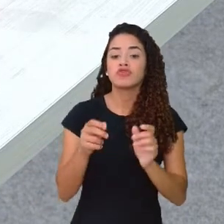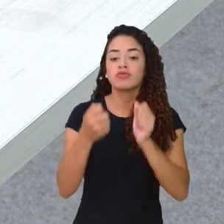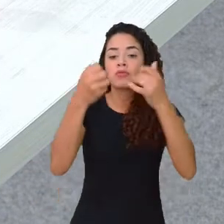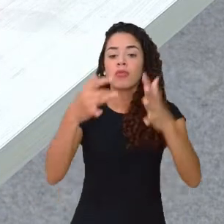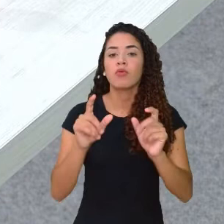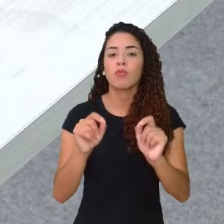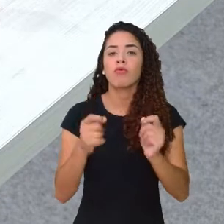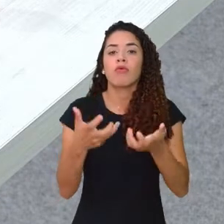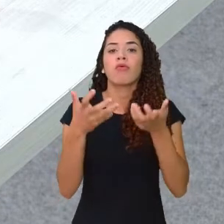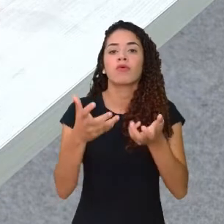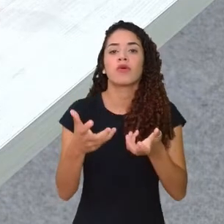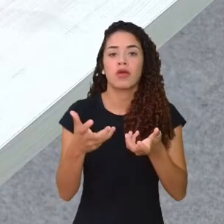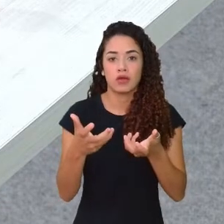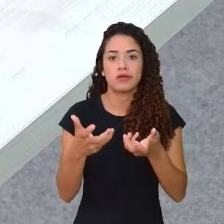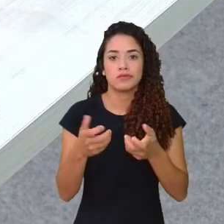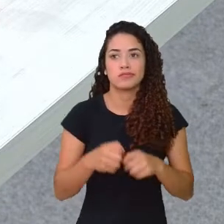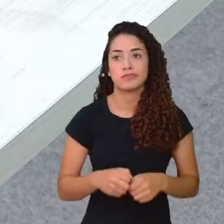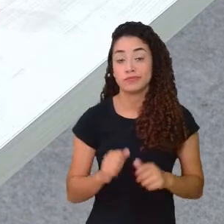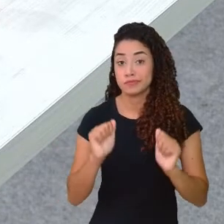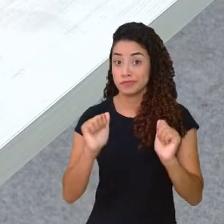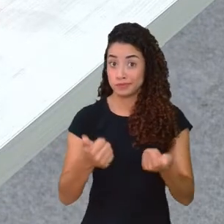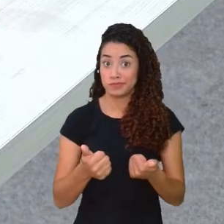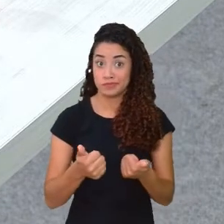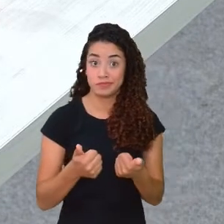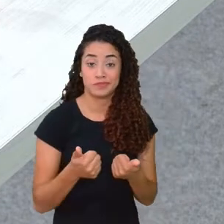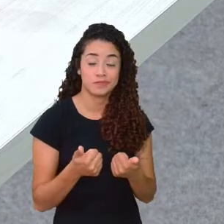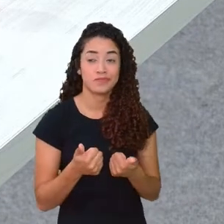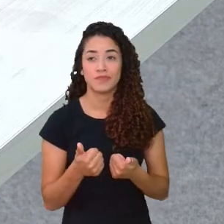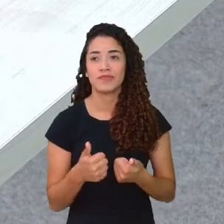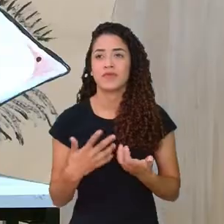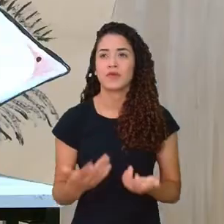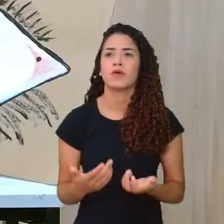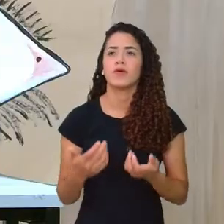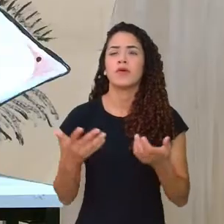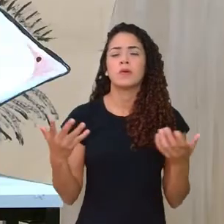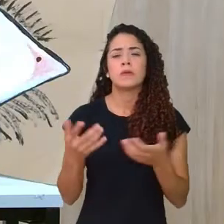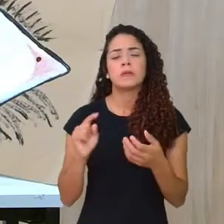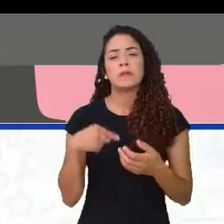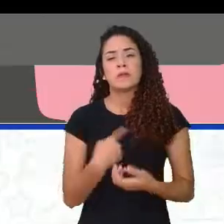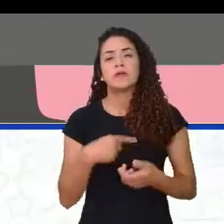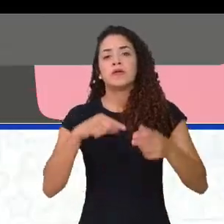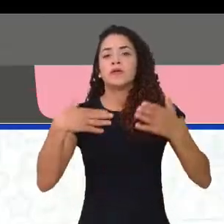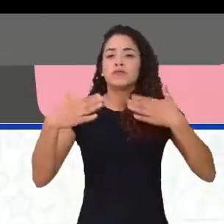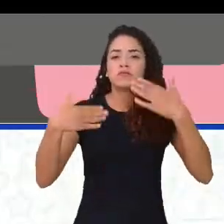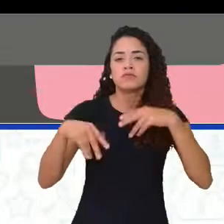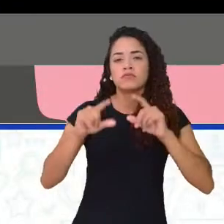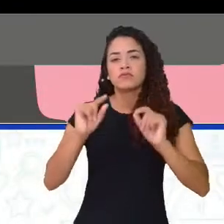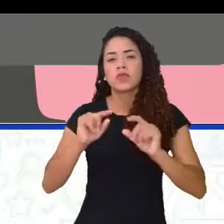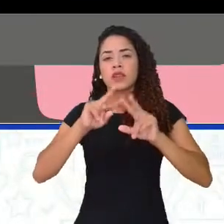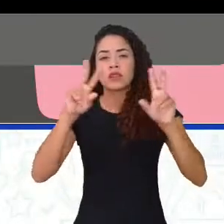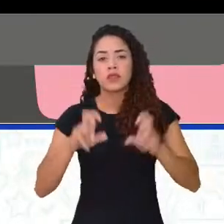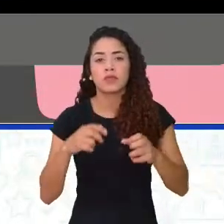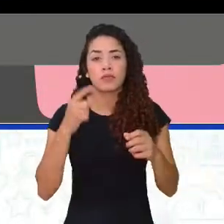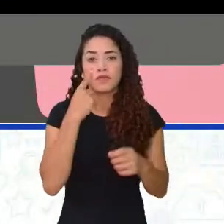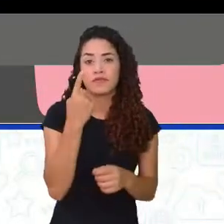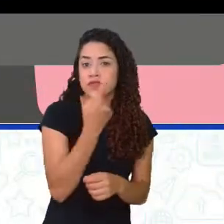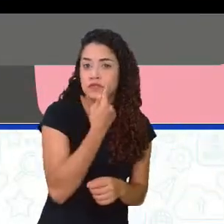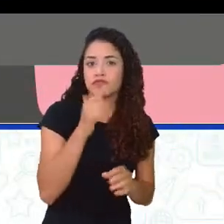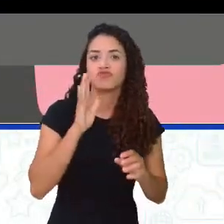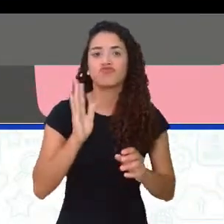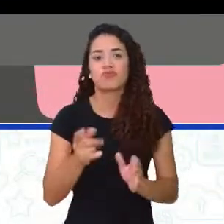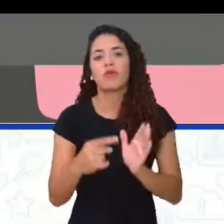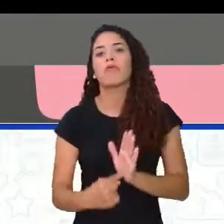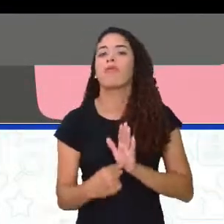para ilustrar a nossa aula. Mas vamos lá. Para a gente falar de visão, eu estou trazendo aí para vocês algo que a gente já vem